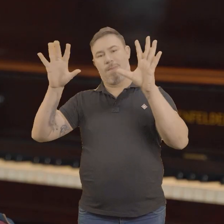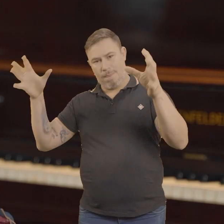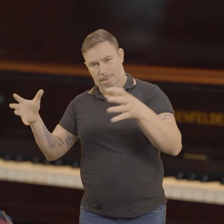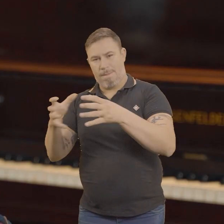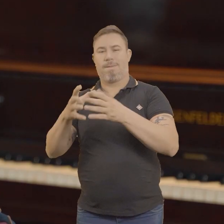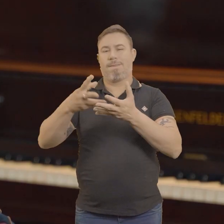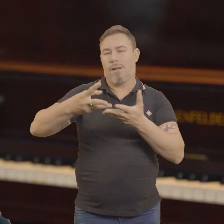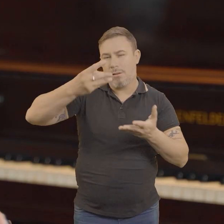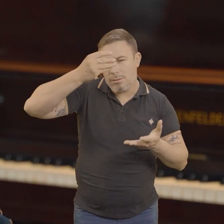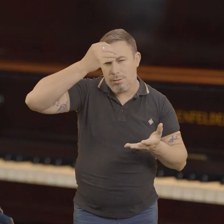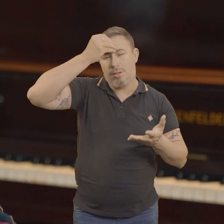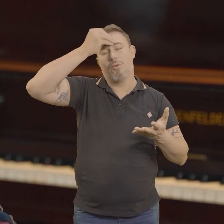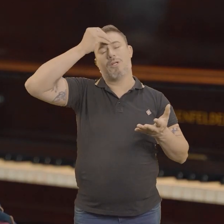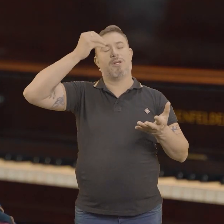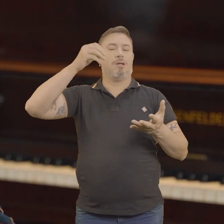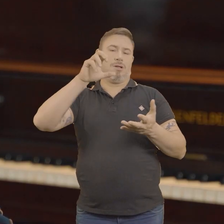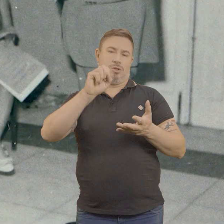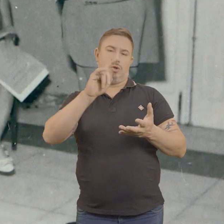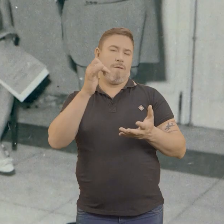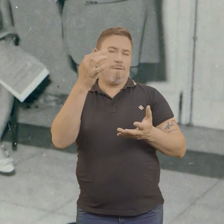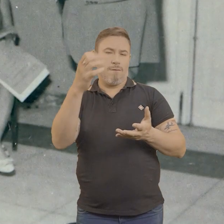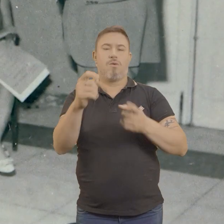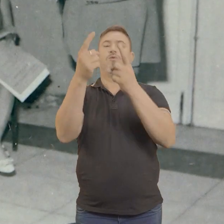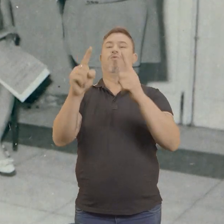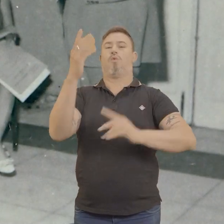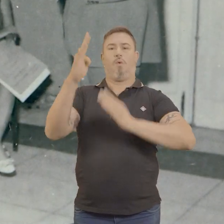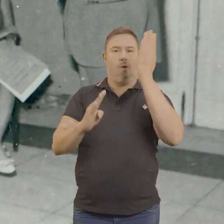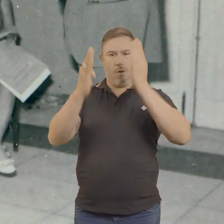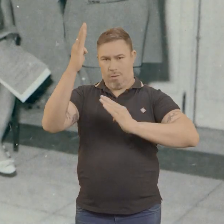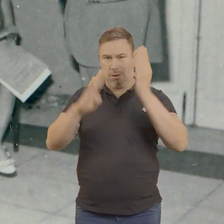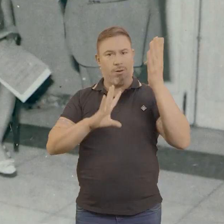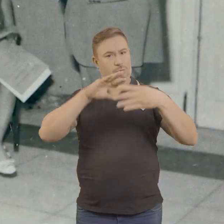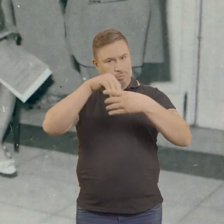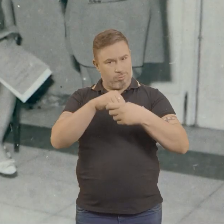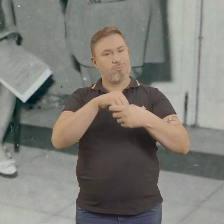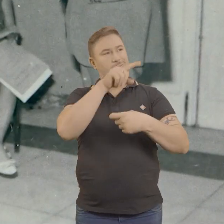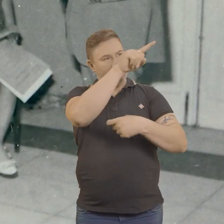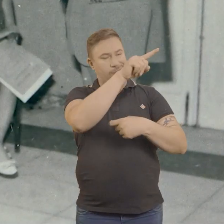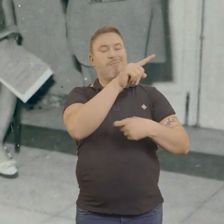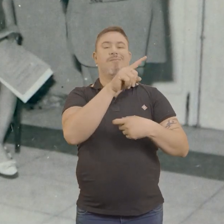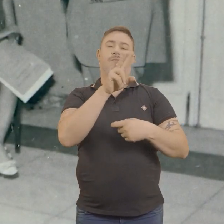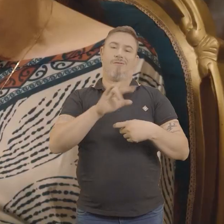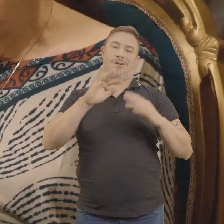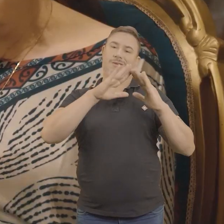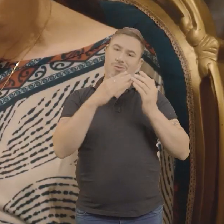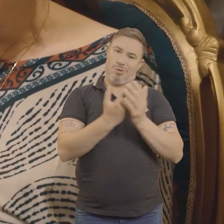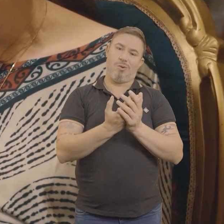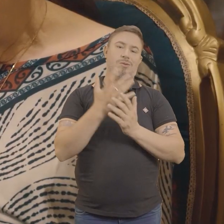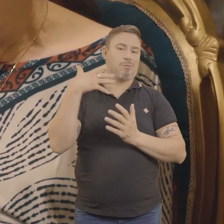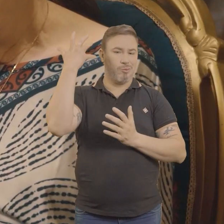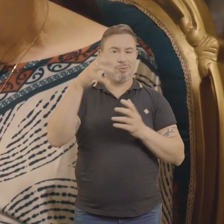de teoria, solfejo e de coral eram dadas no prédio do conservatório. O conservatório